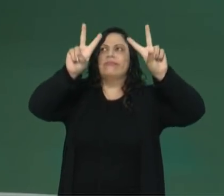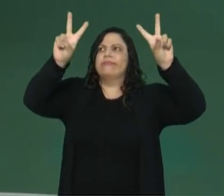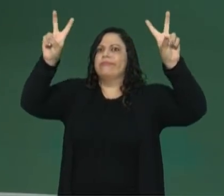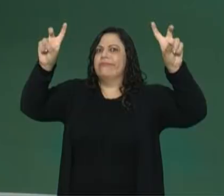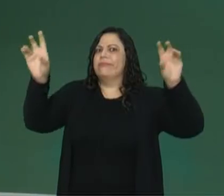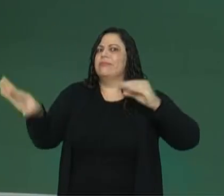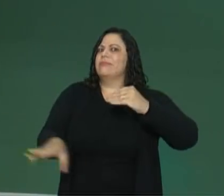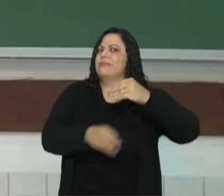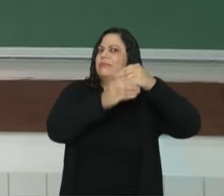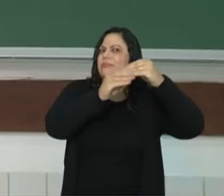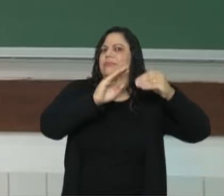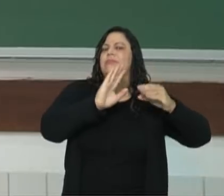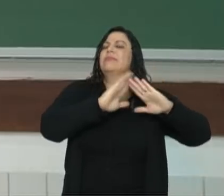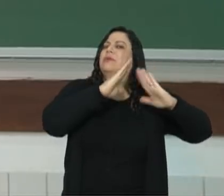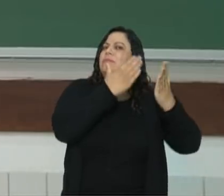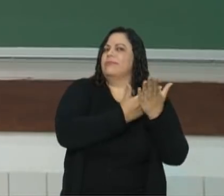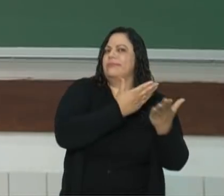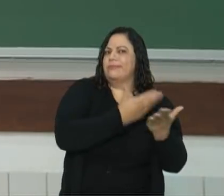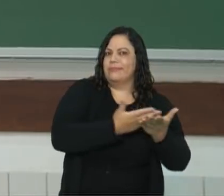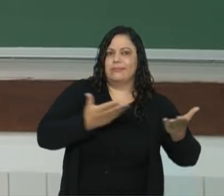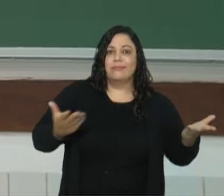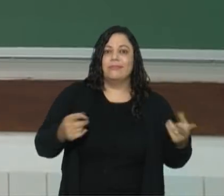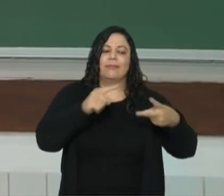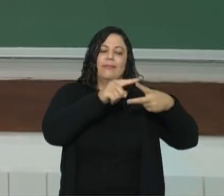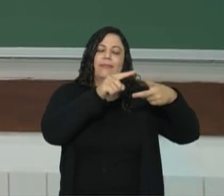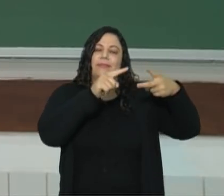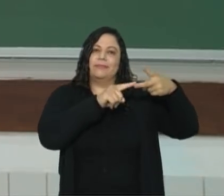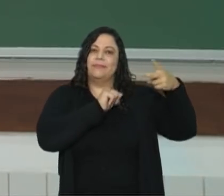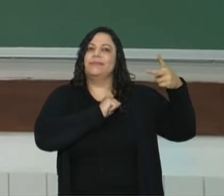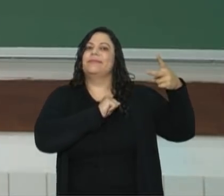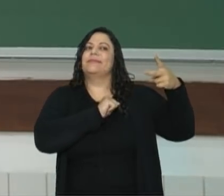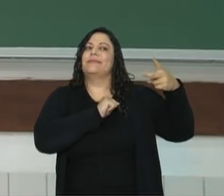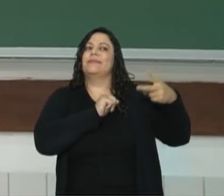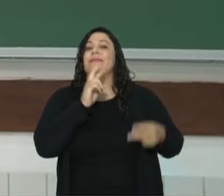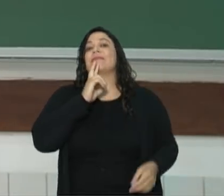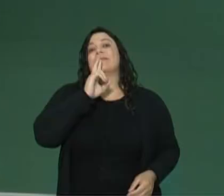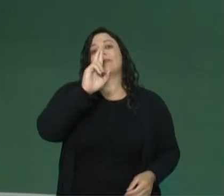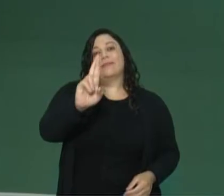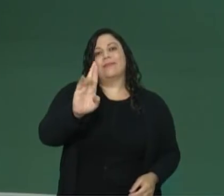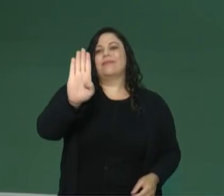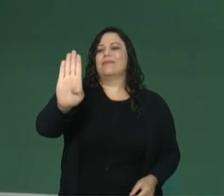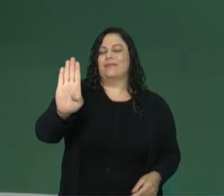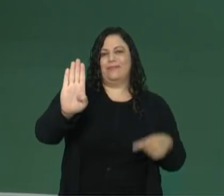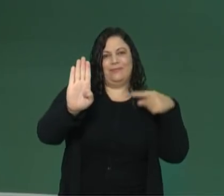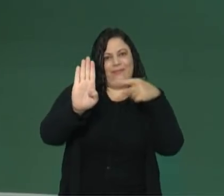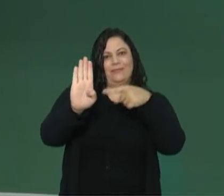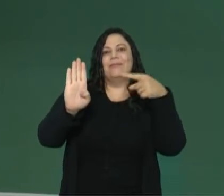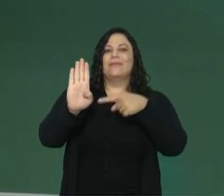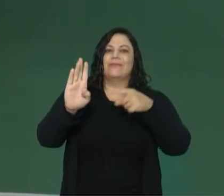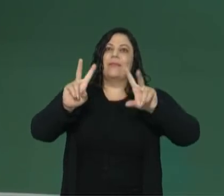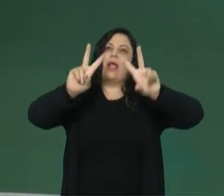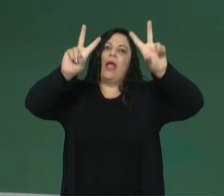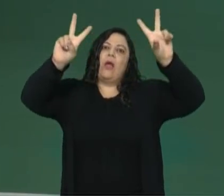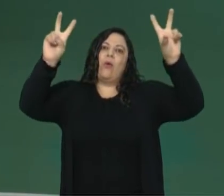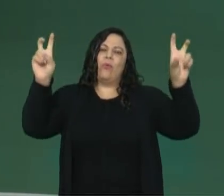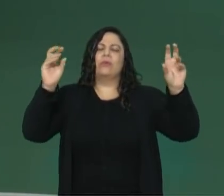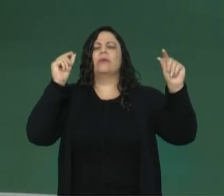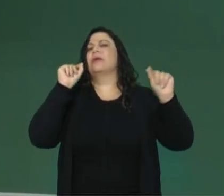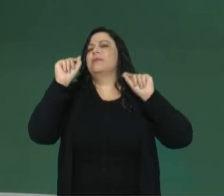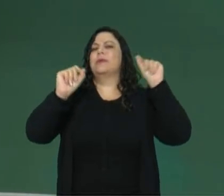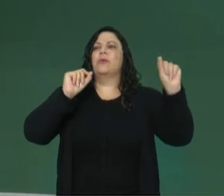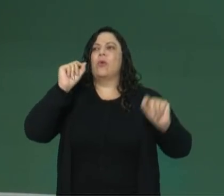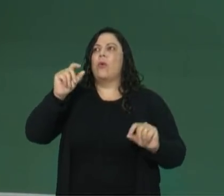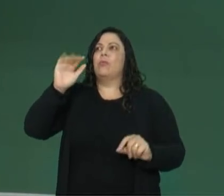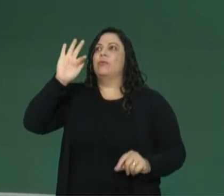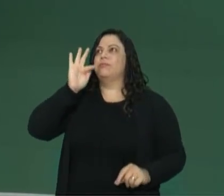na escola, tá? Qual que seria? Letra B. Então, quando eu coloco um tema, como vai